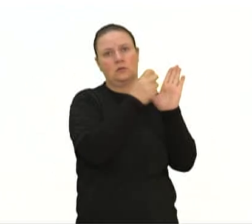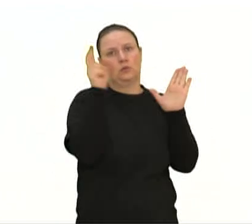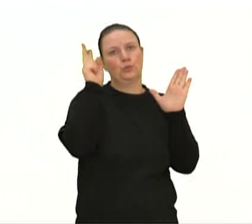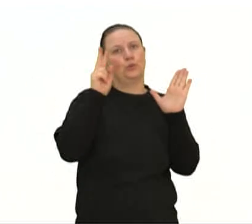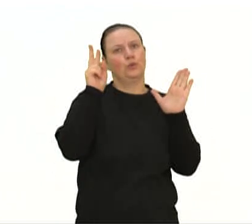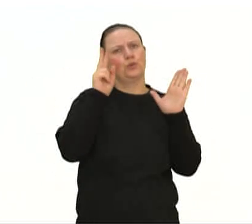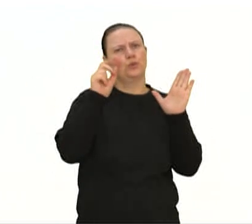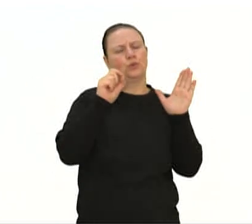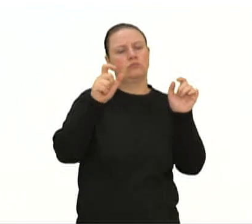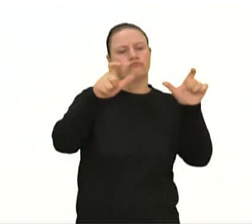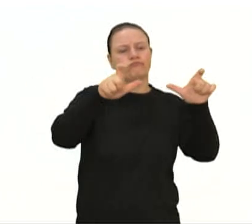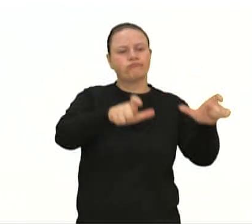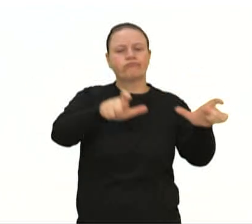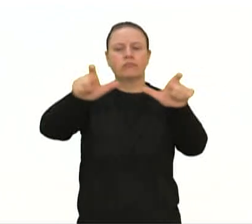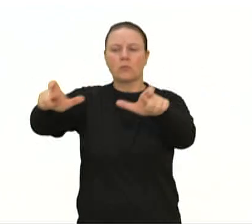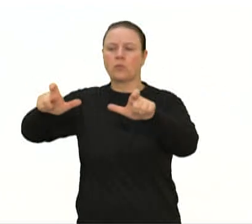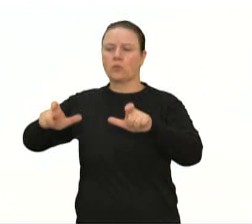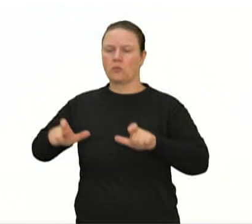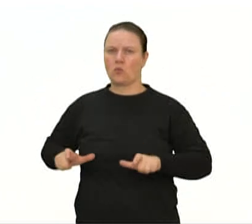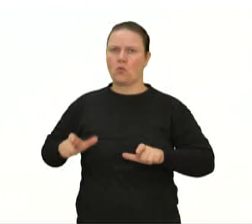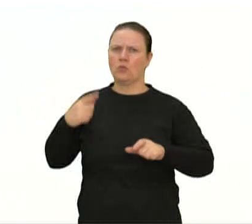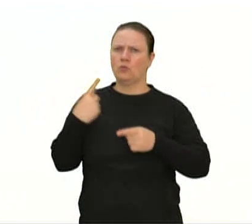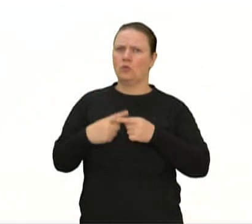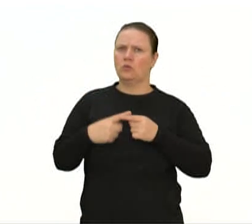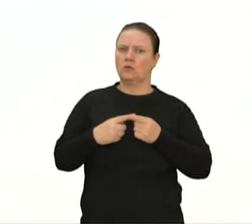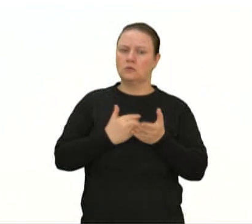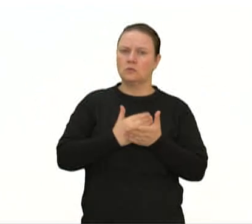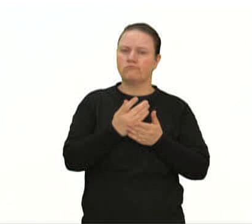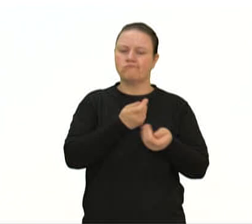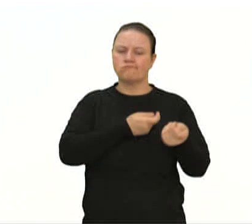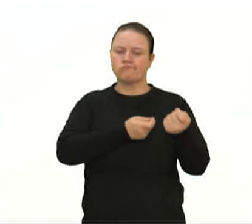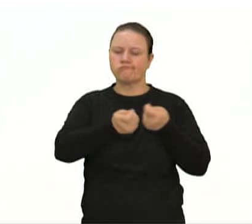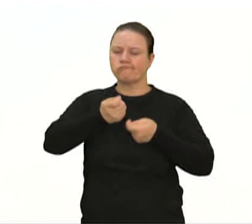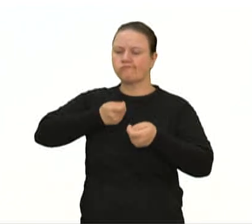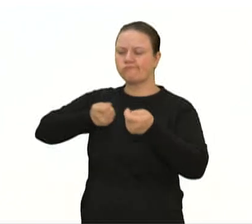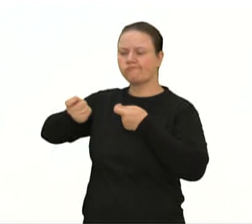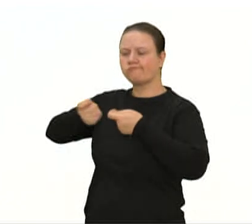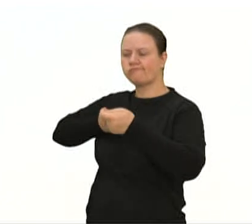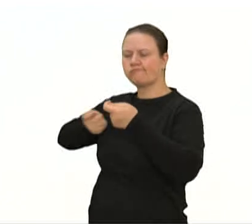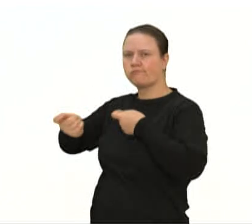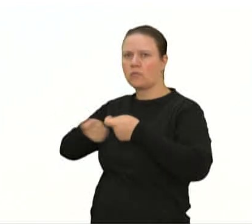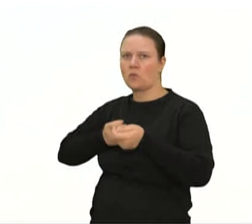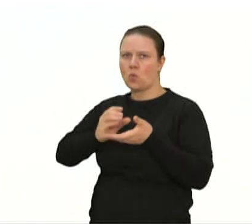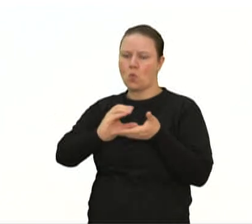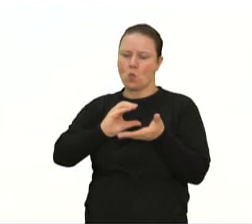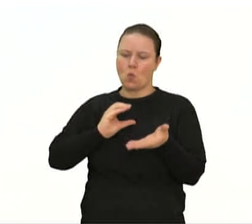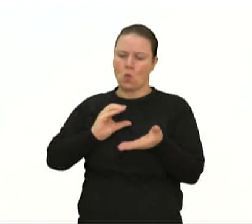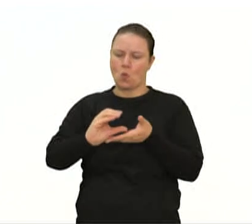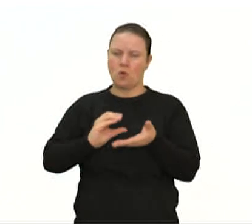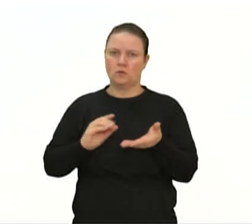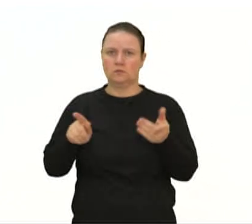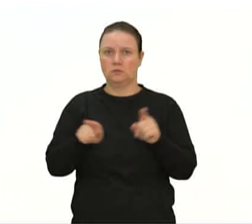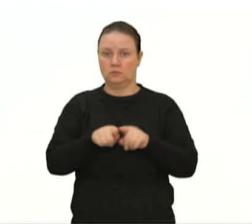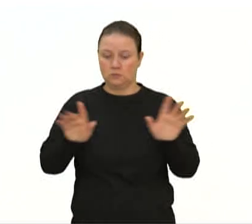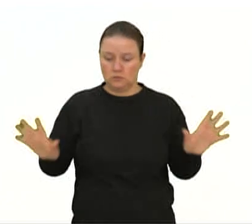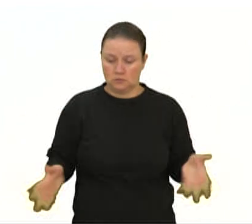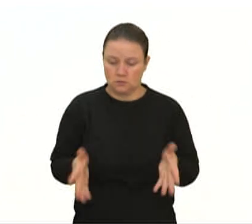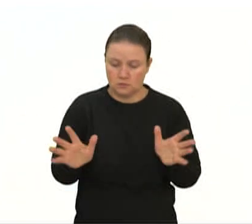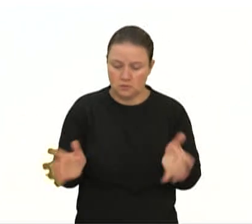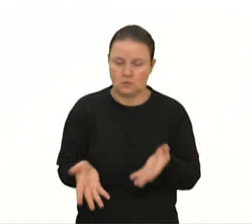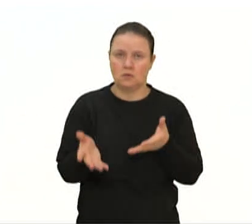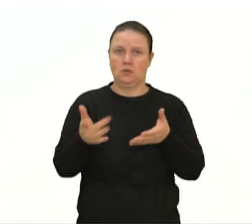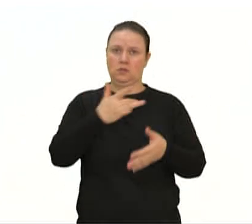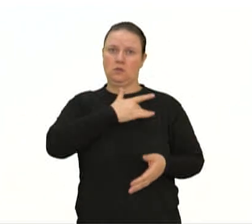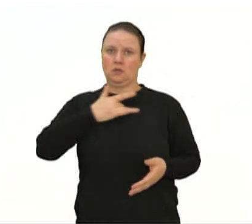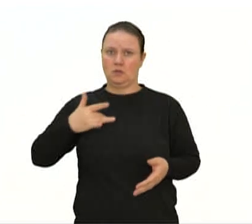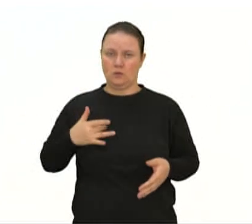das academias, porque ela se tornou um negócio para acumular capital. A promoção da saúde, a beleza, a estética, a venda de